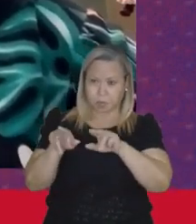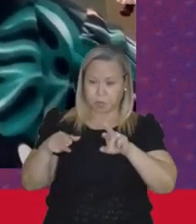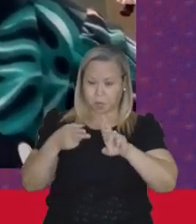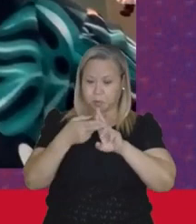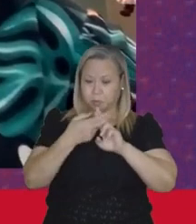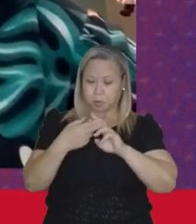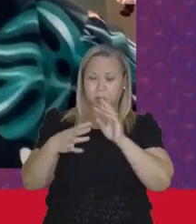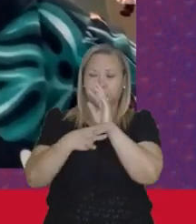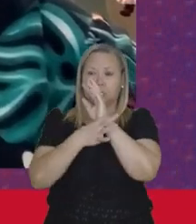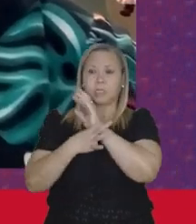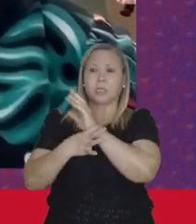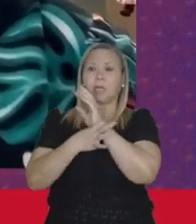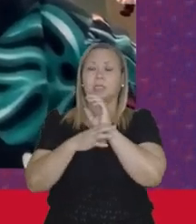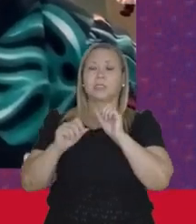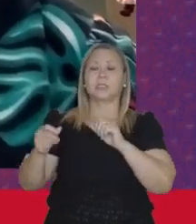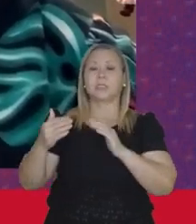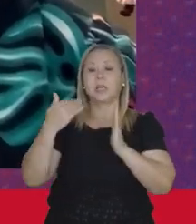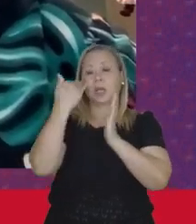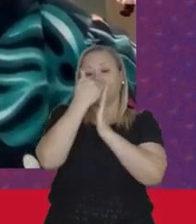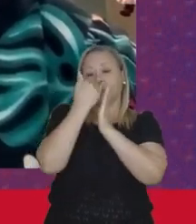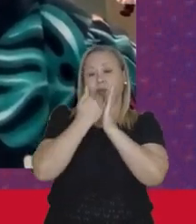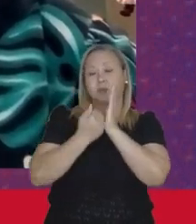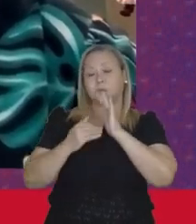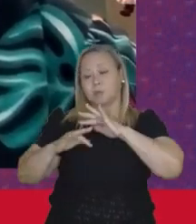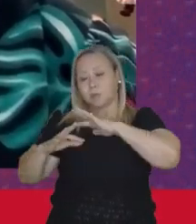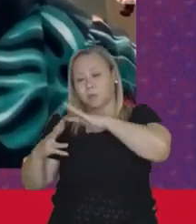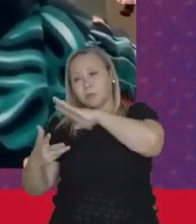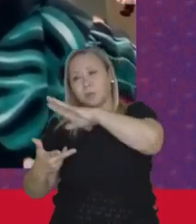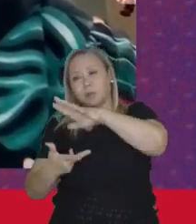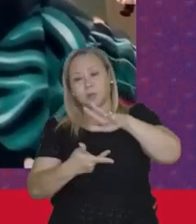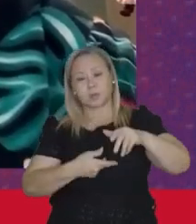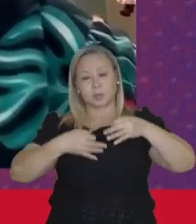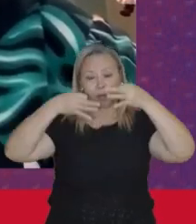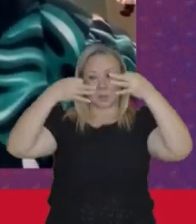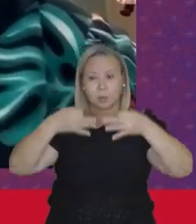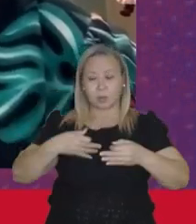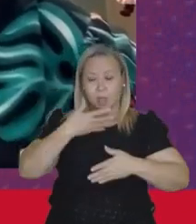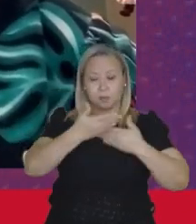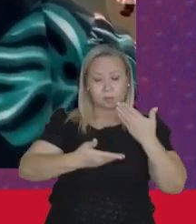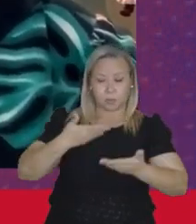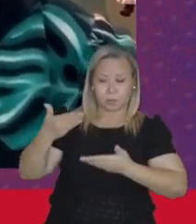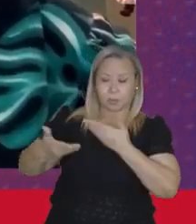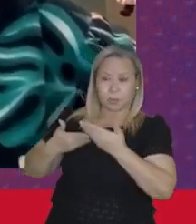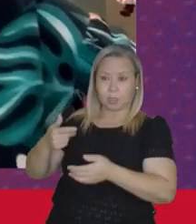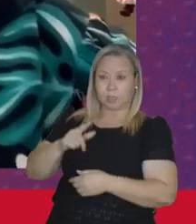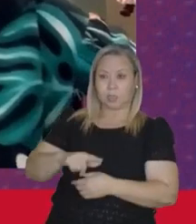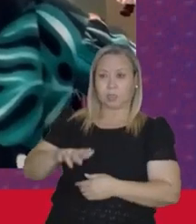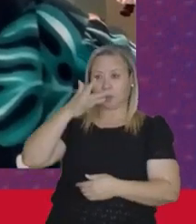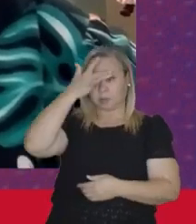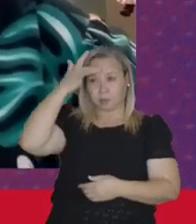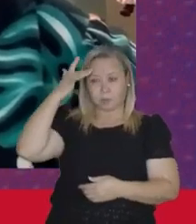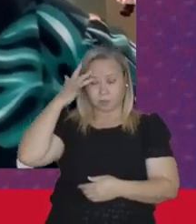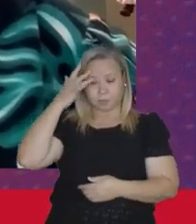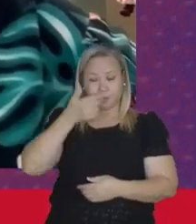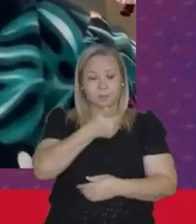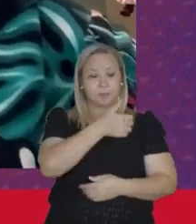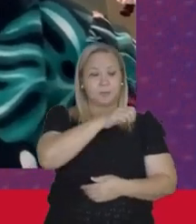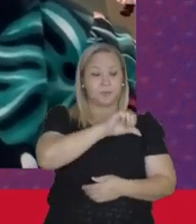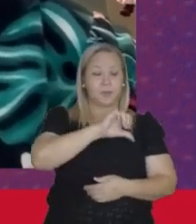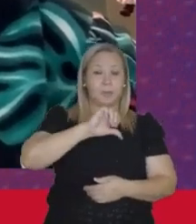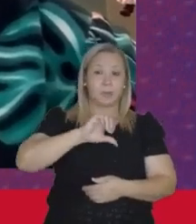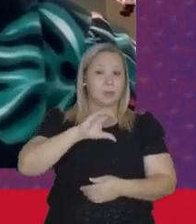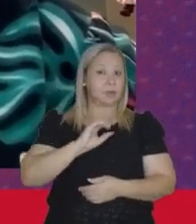garantisse os princípios de universalidade, equidade e integralidade. E, em